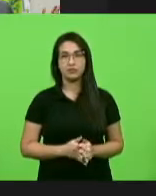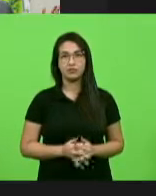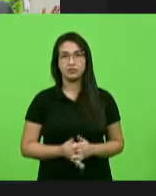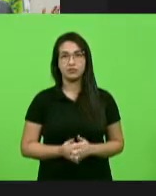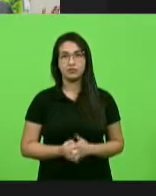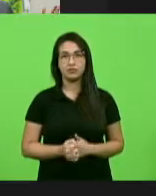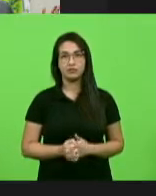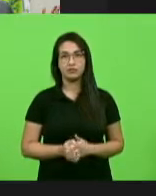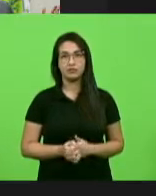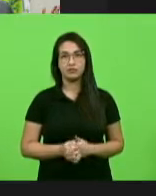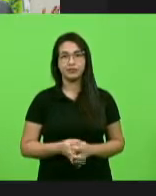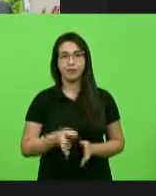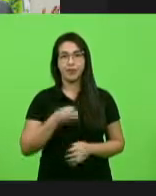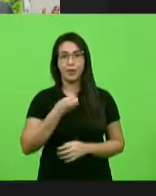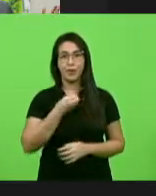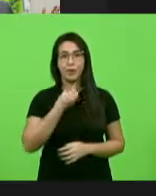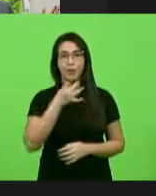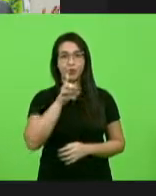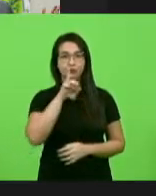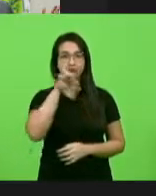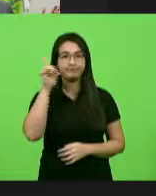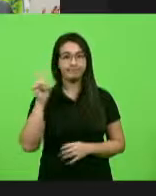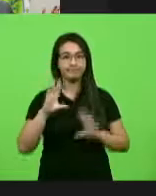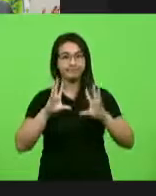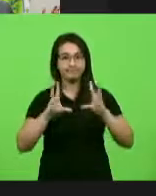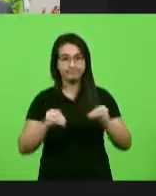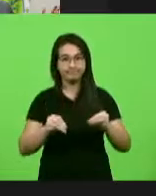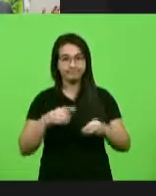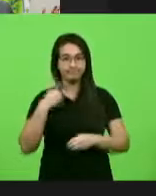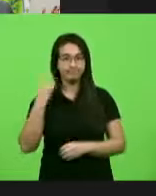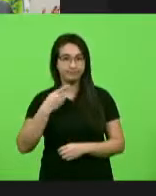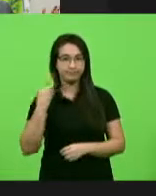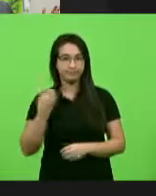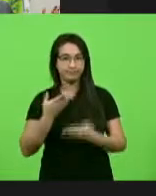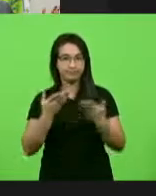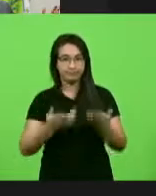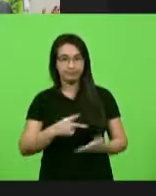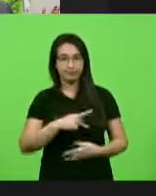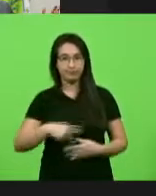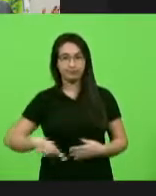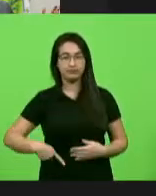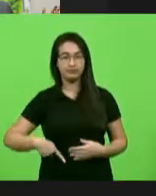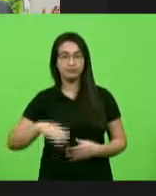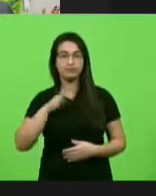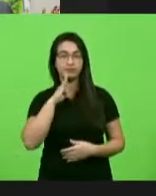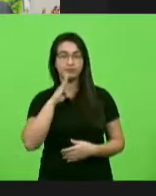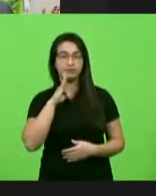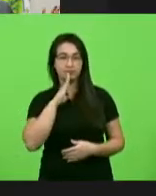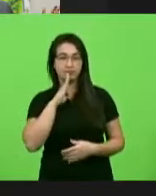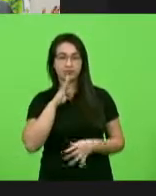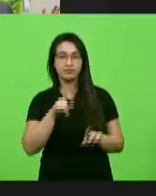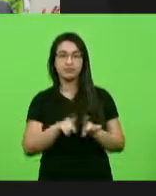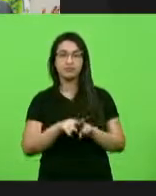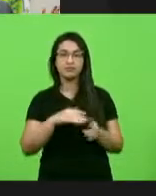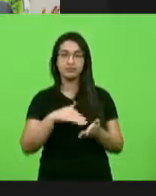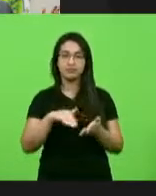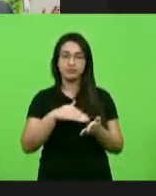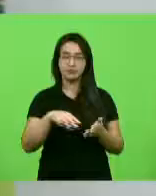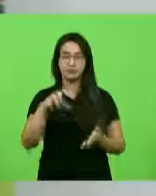Muito bom dia a todos os deputados, presidente do exercício, deputado Berlanda, secretário, deputado Alba,